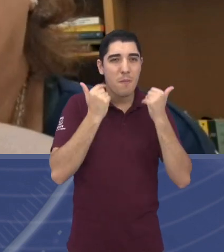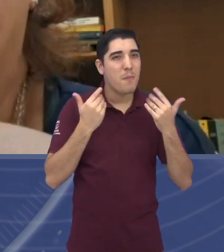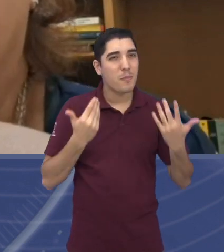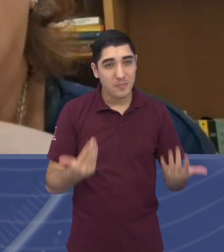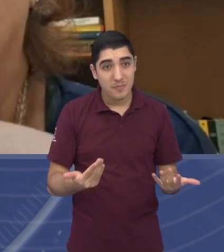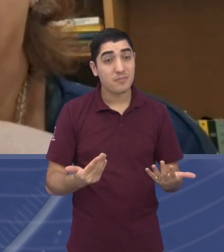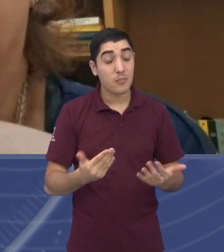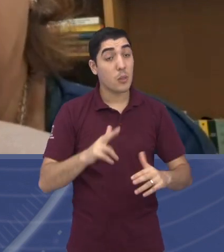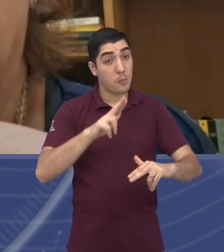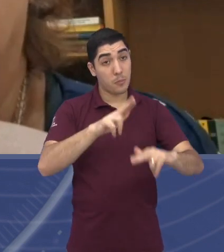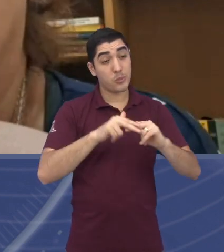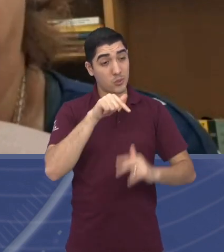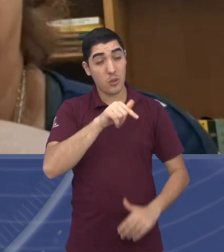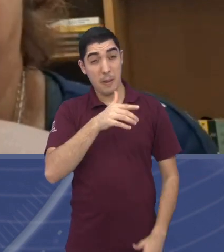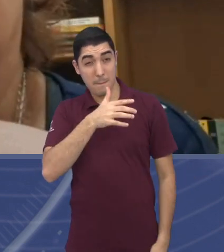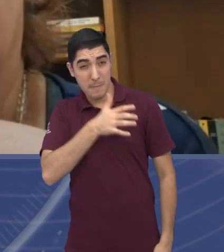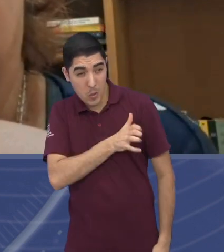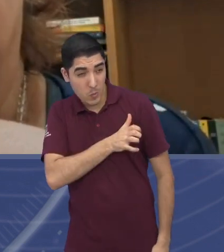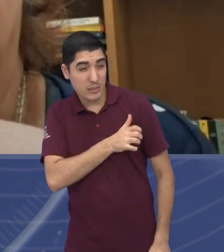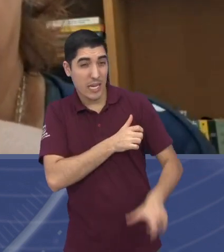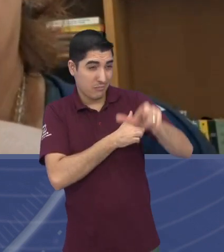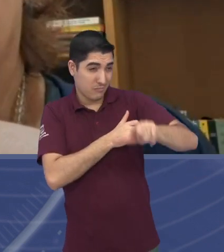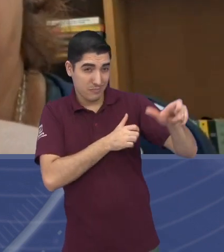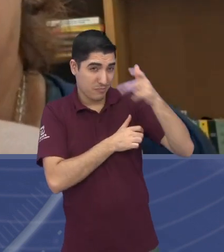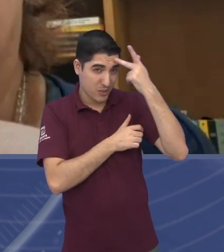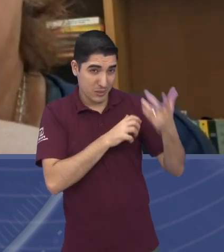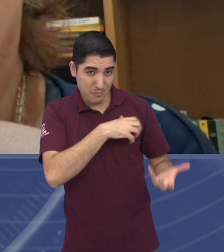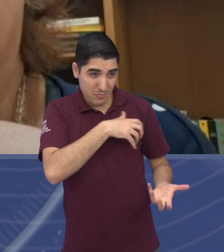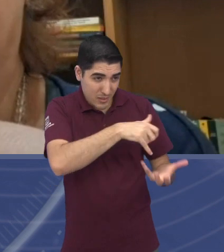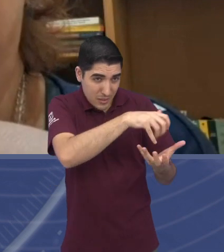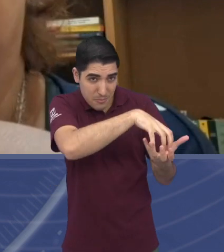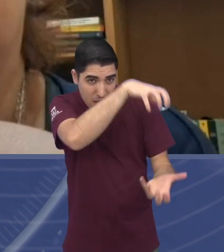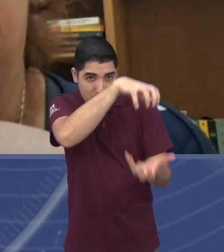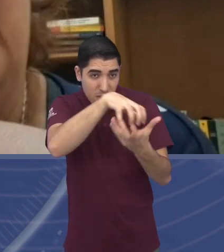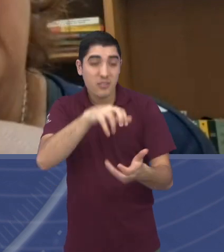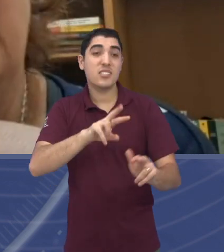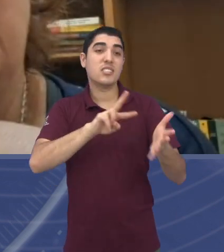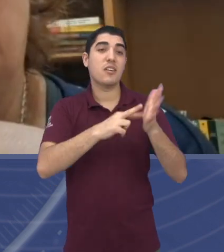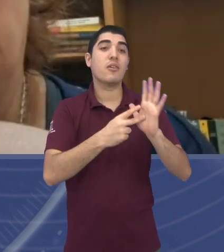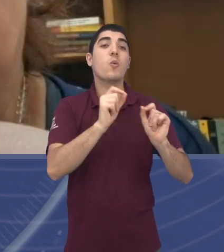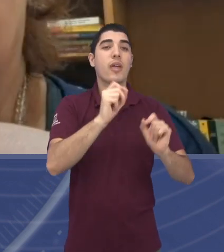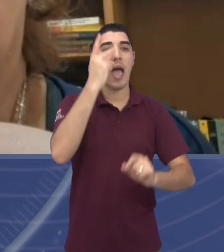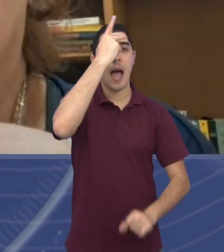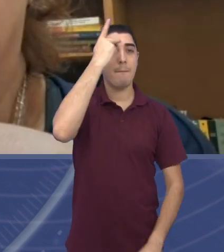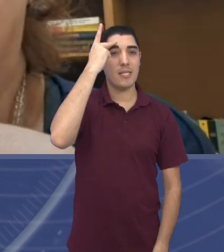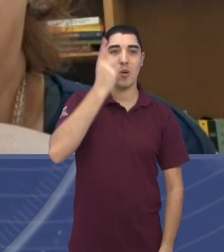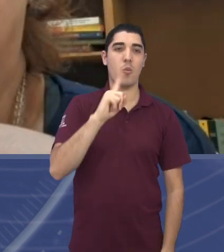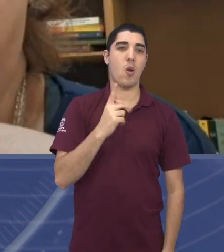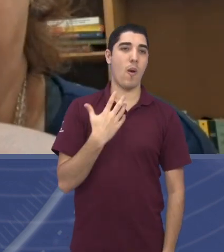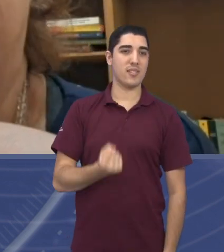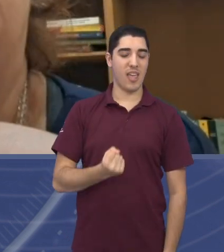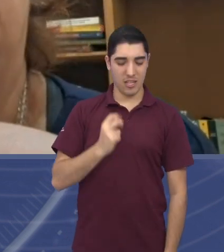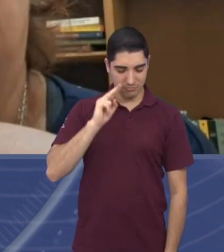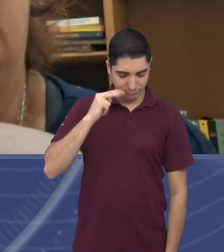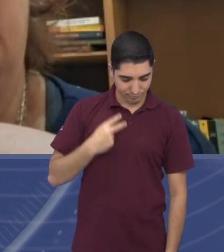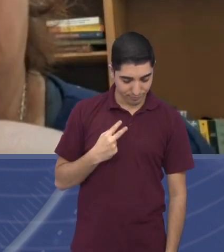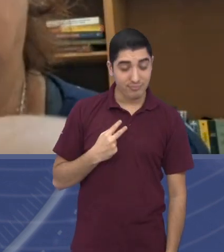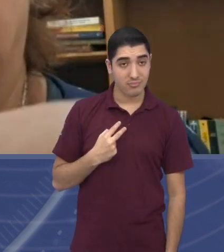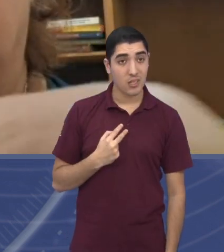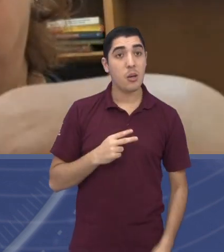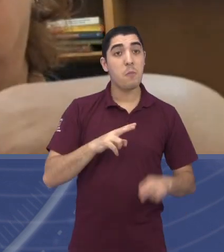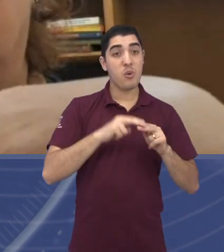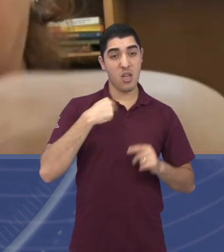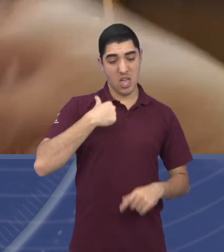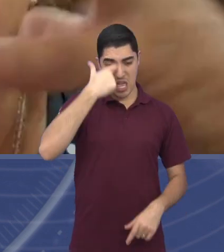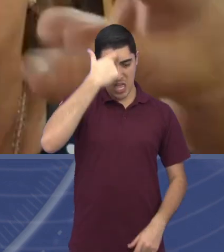etarismo, do preconceito contra os mais velhos, é, na verdade, uma negação de si mesmo, um estímulo à individualidade